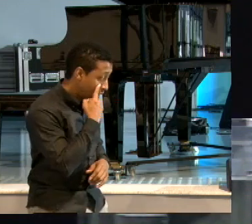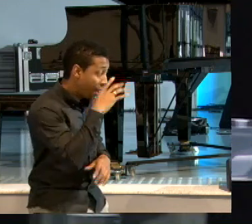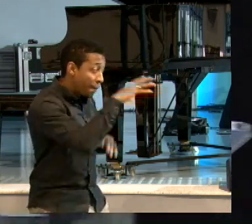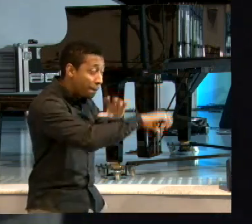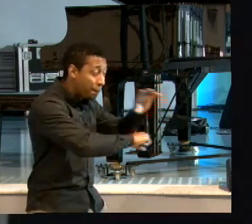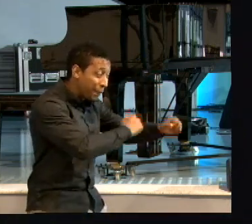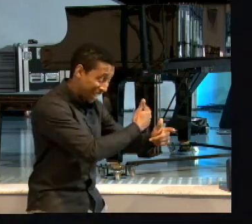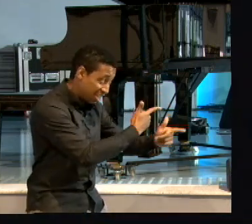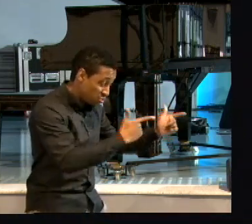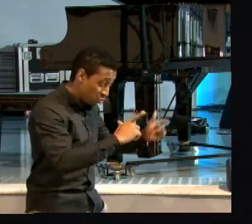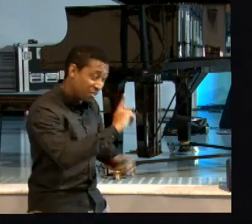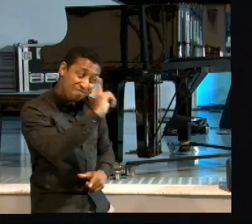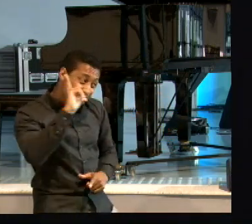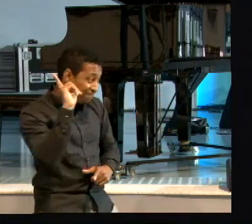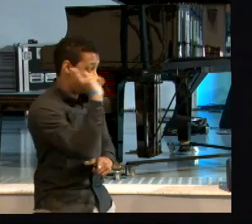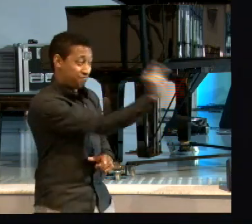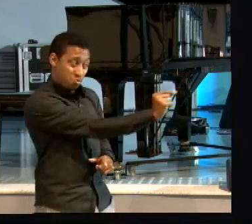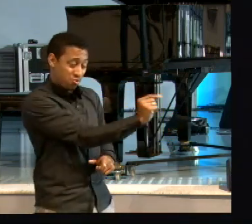para o carro.